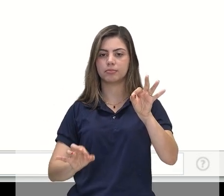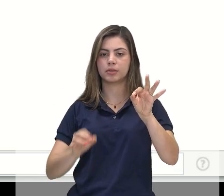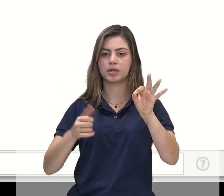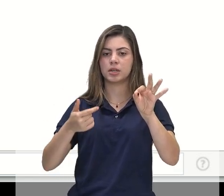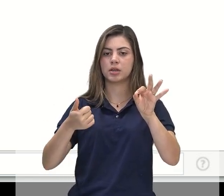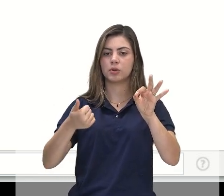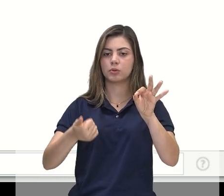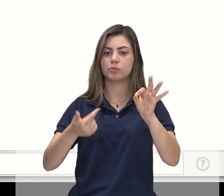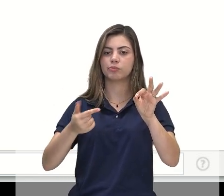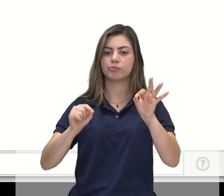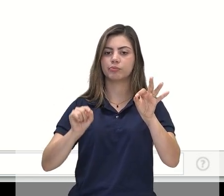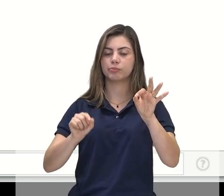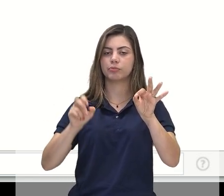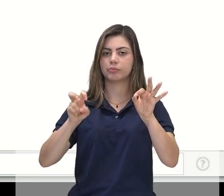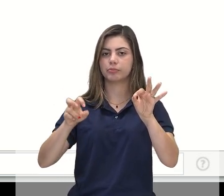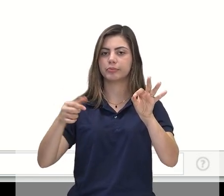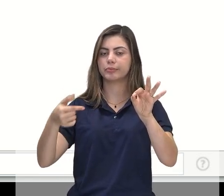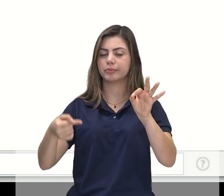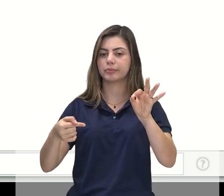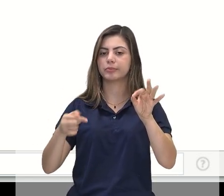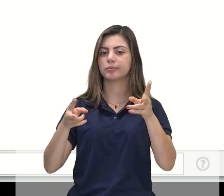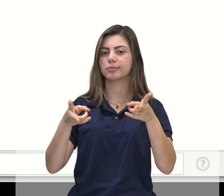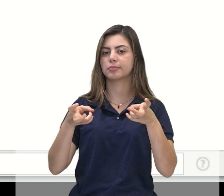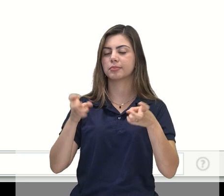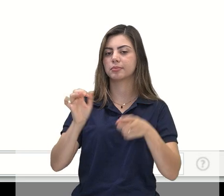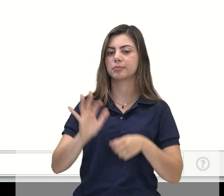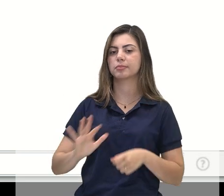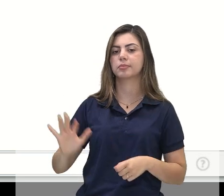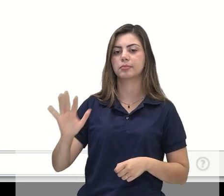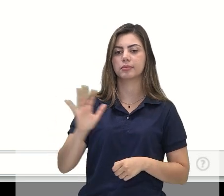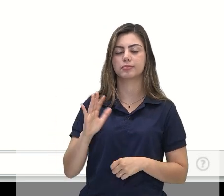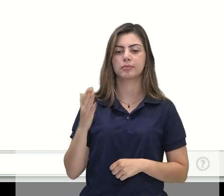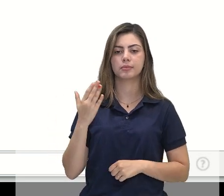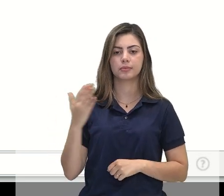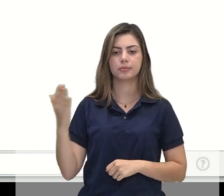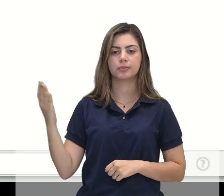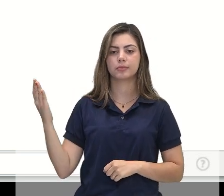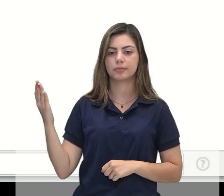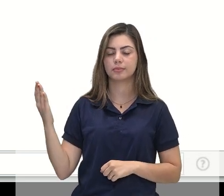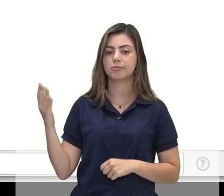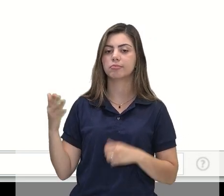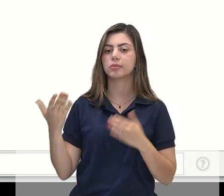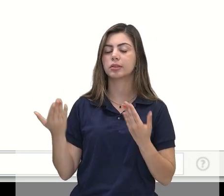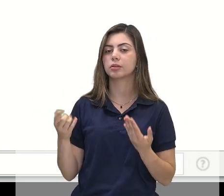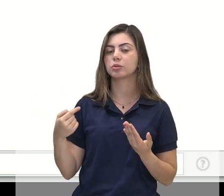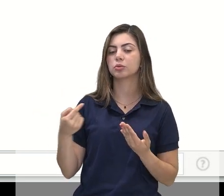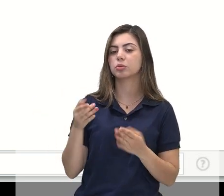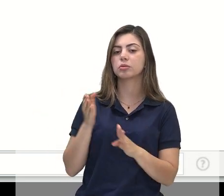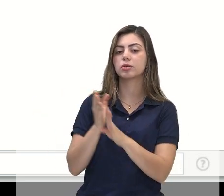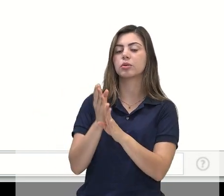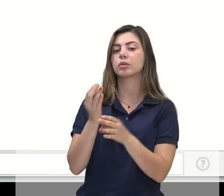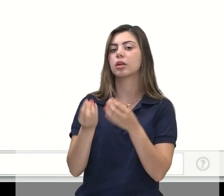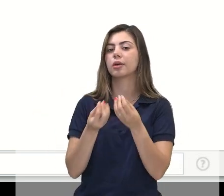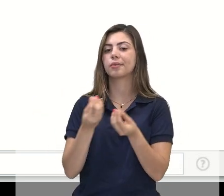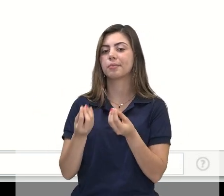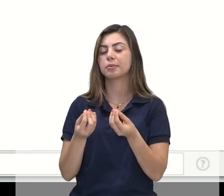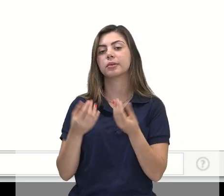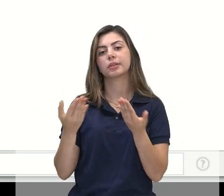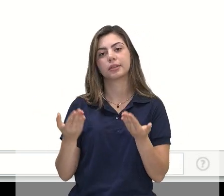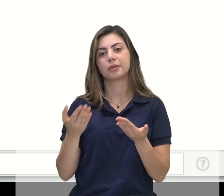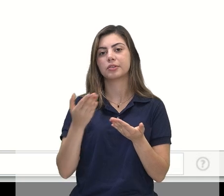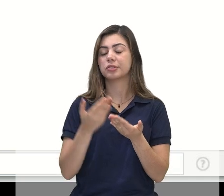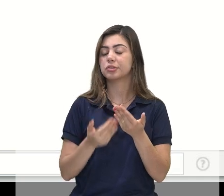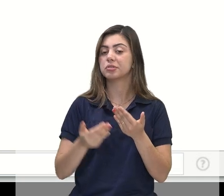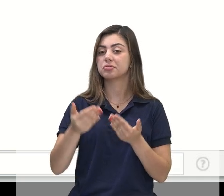nosso arco, também, né, aumenta, vai ser 12,57. Como nós chegamos a esses valores, né, são conteúdos que veremos